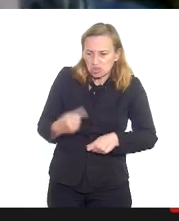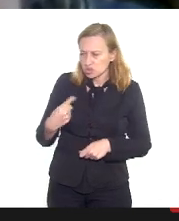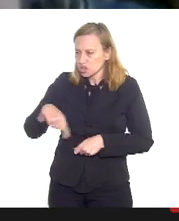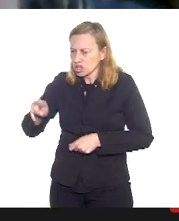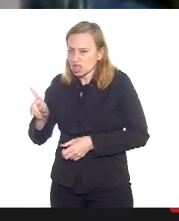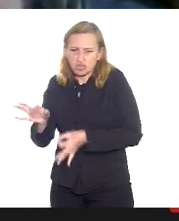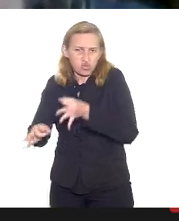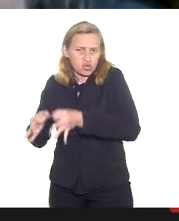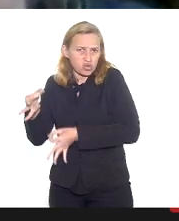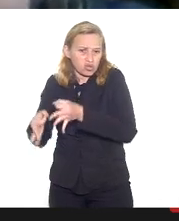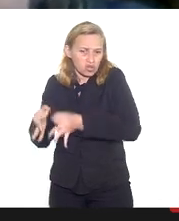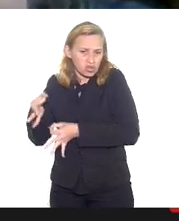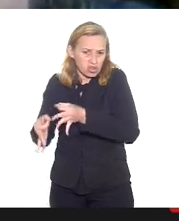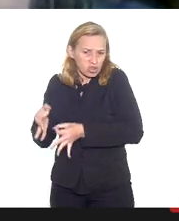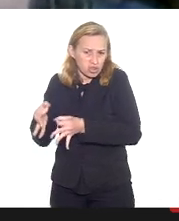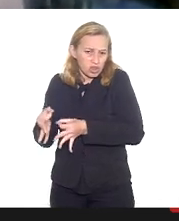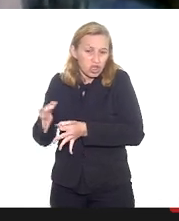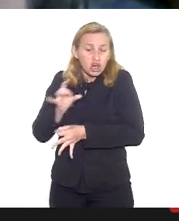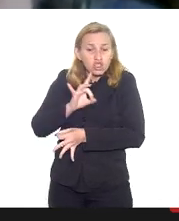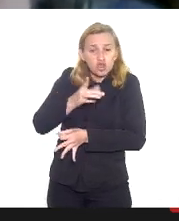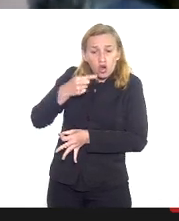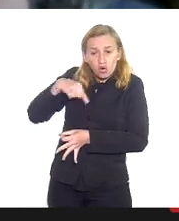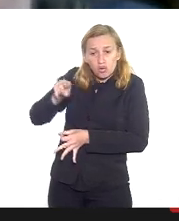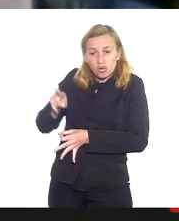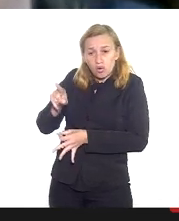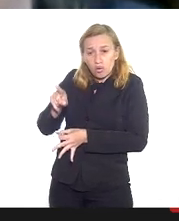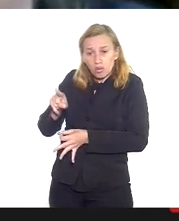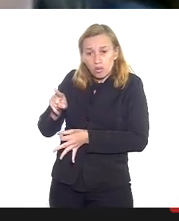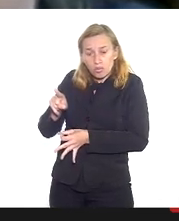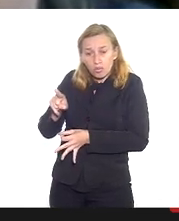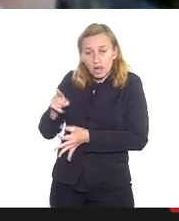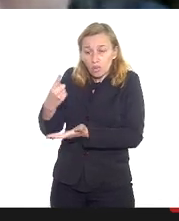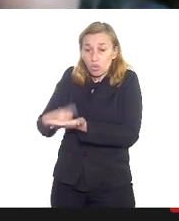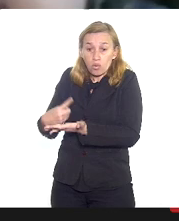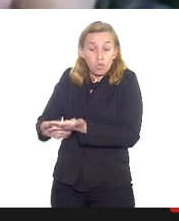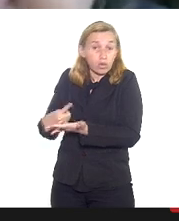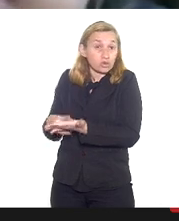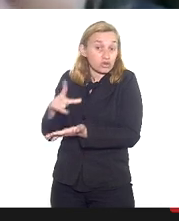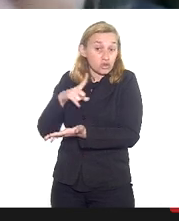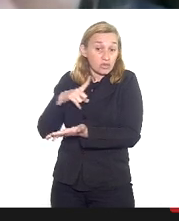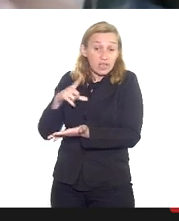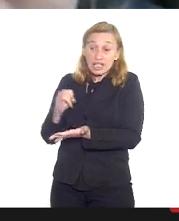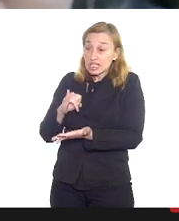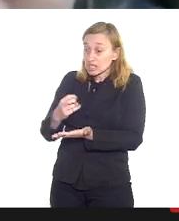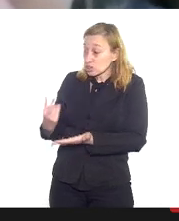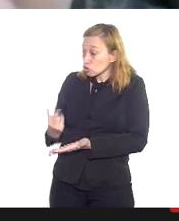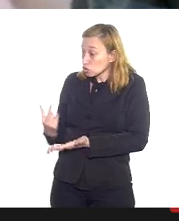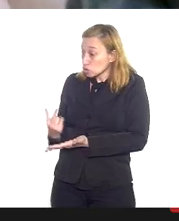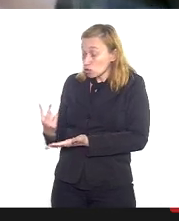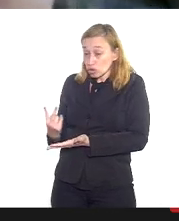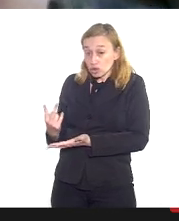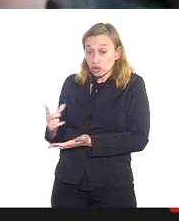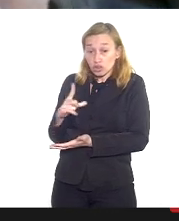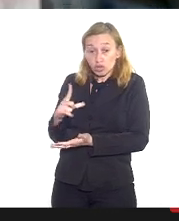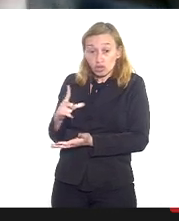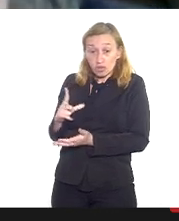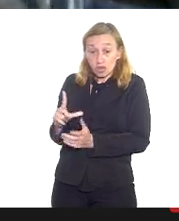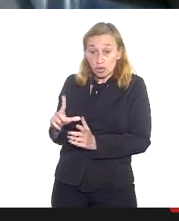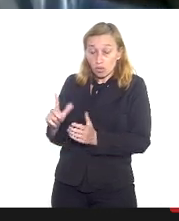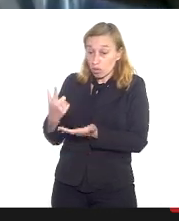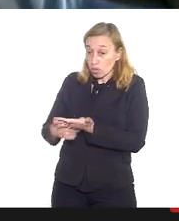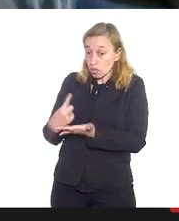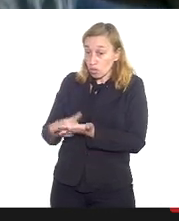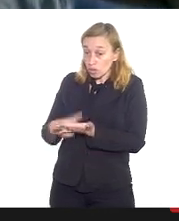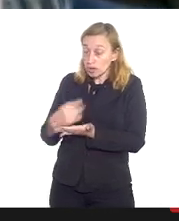justiça. Eu vou à justiça apenas para homologar um acordo. Se as partes firmarem um termo e levarem ao juiz e